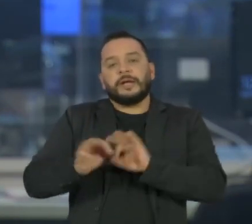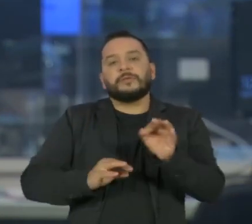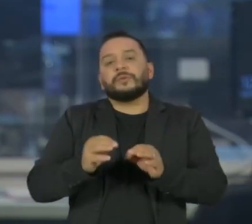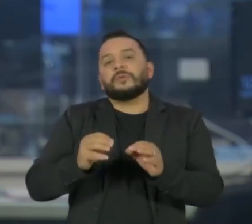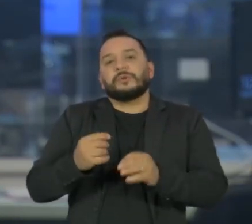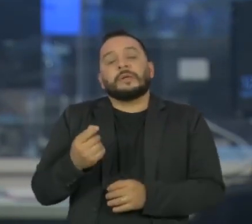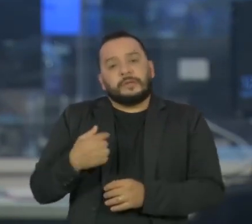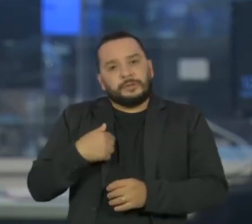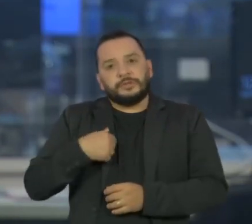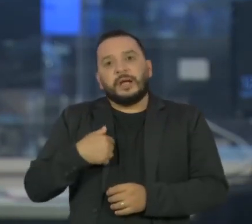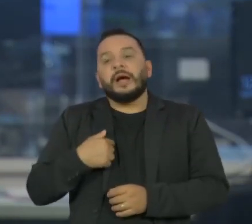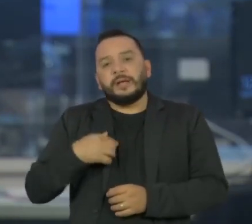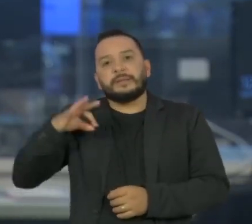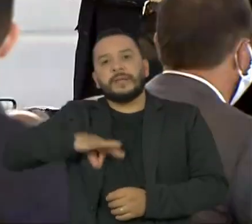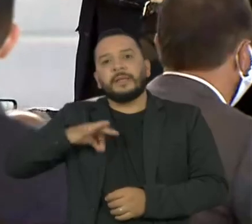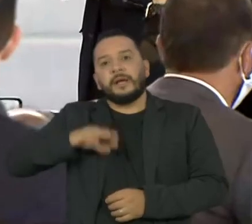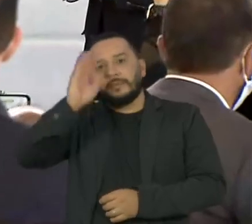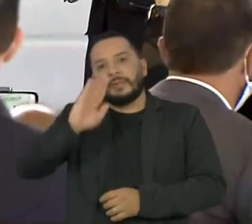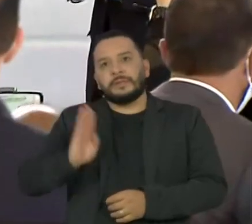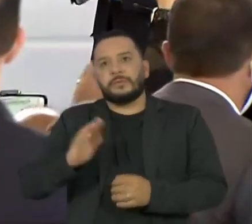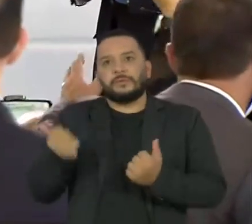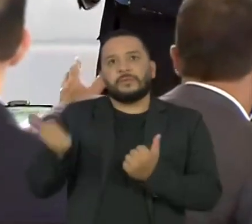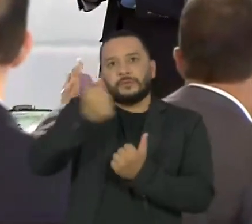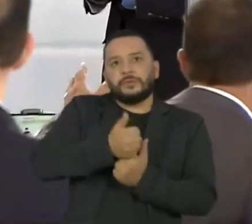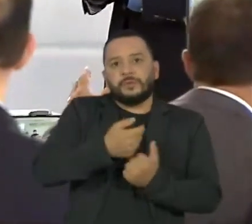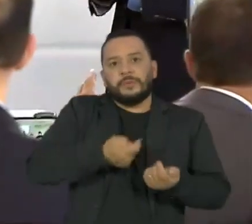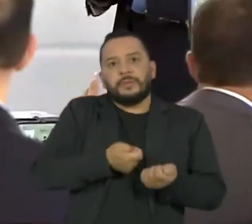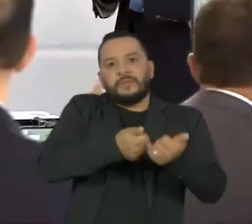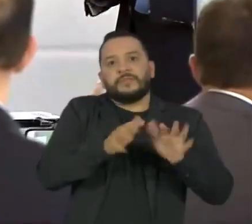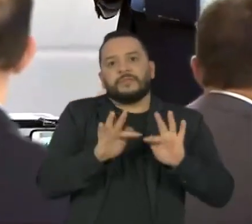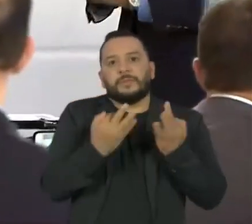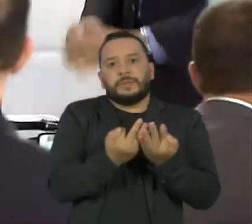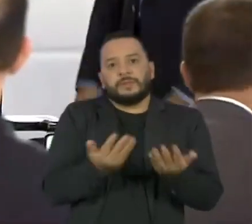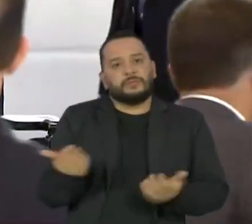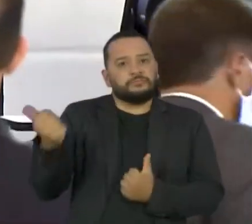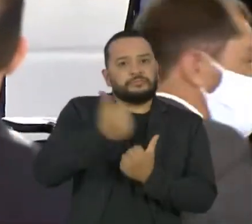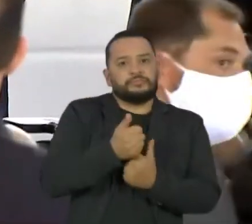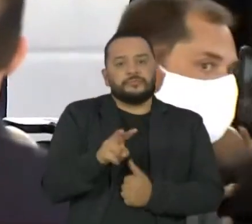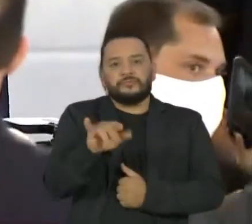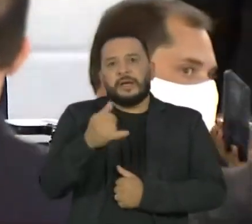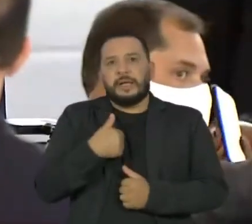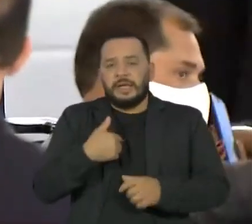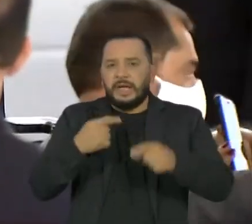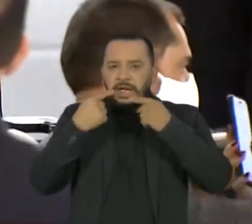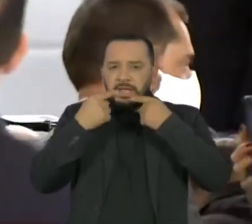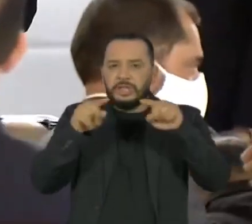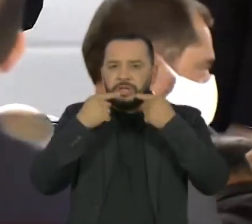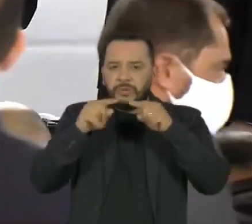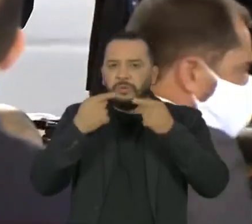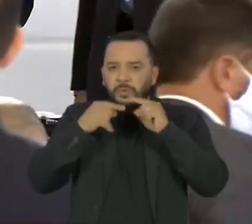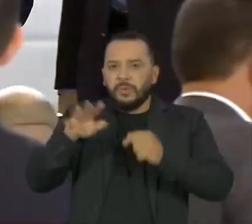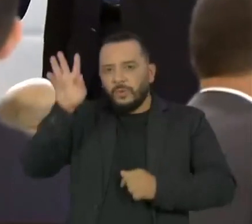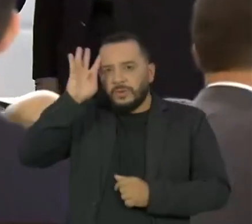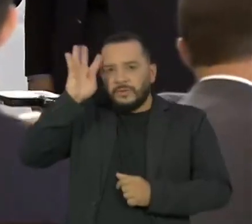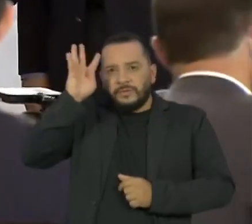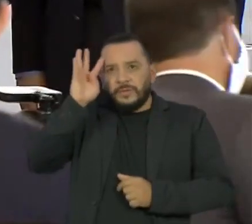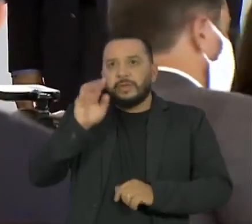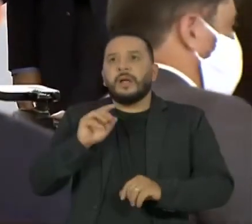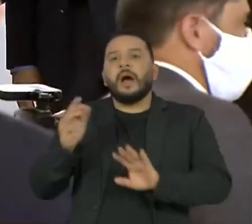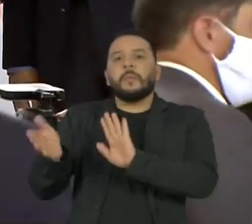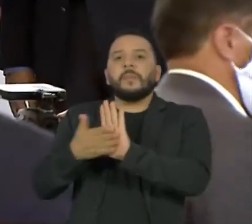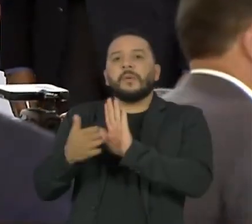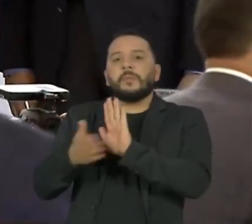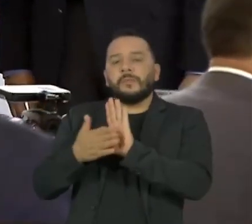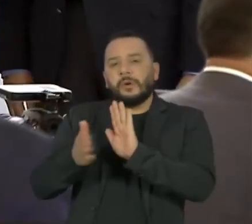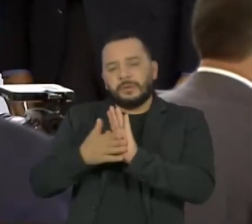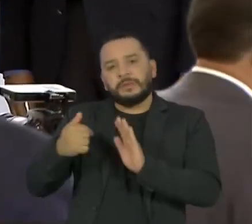deve substituir o Bolsa Família. O presidente Bolsonaro criticou publicamente nesta quarta-feira a